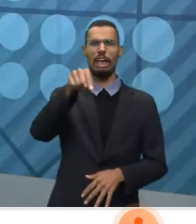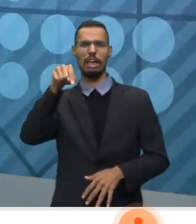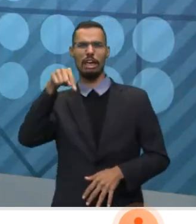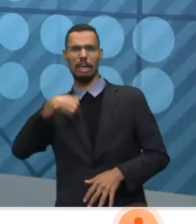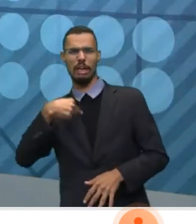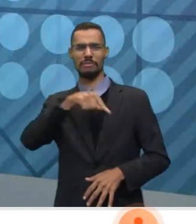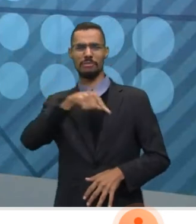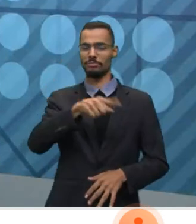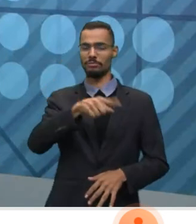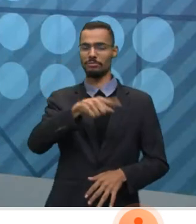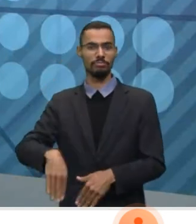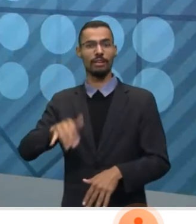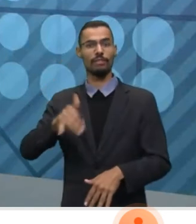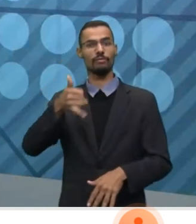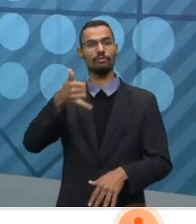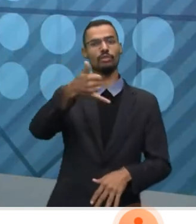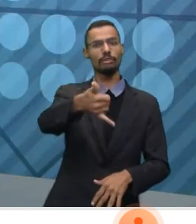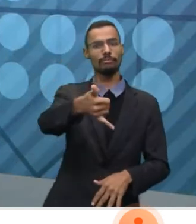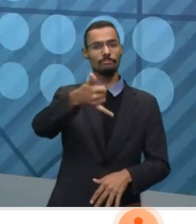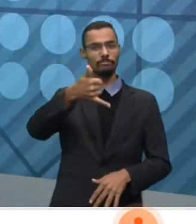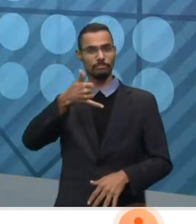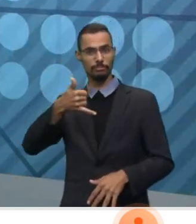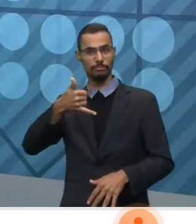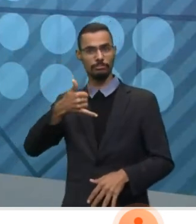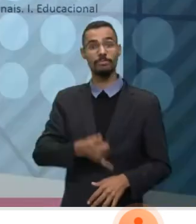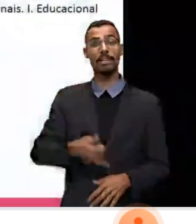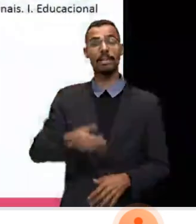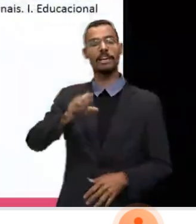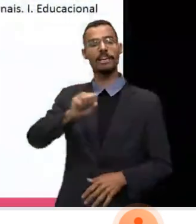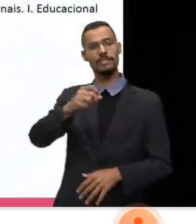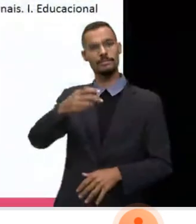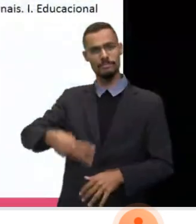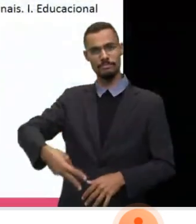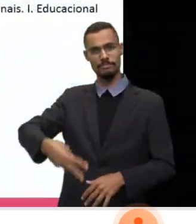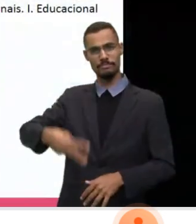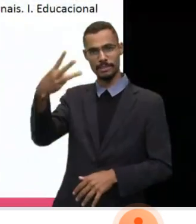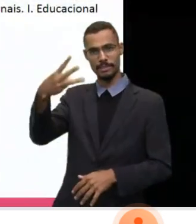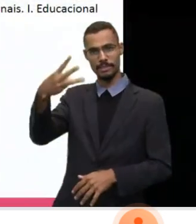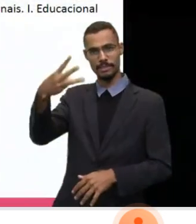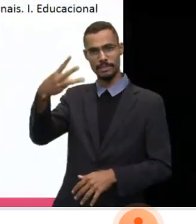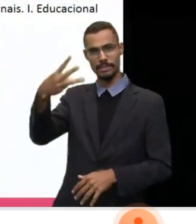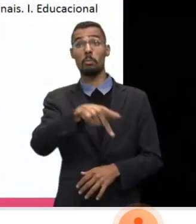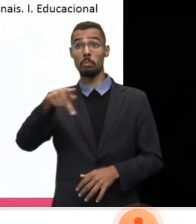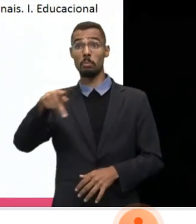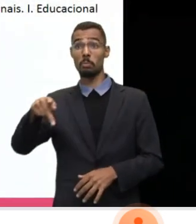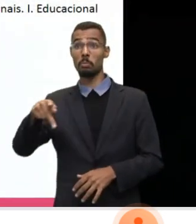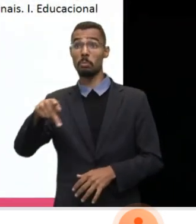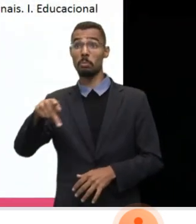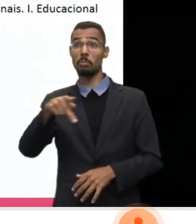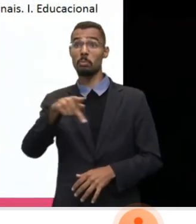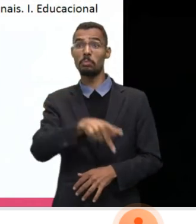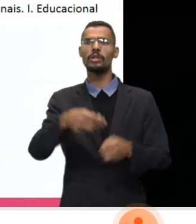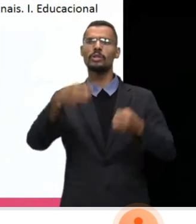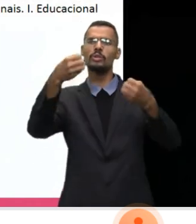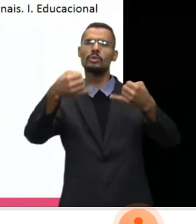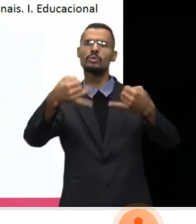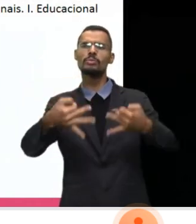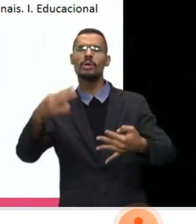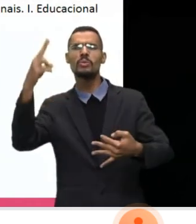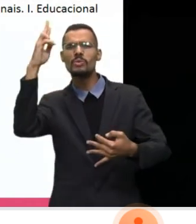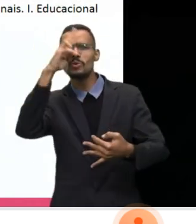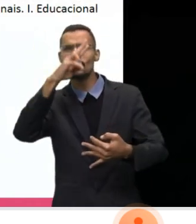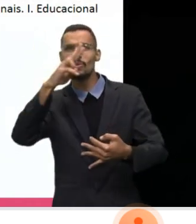pronomes. A terceira SP no quadro, a professora, ela vai contar uma história,